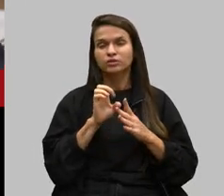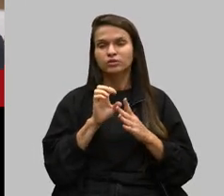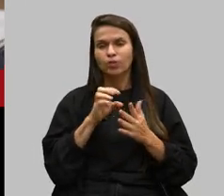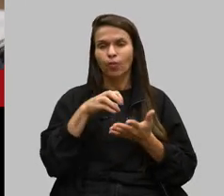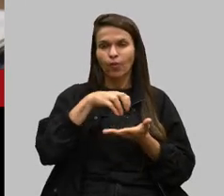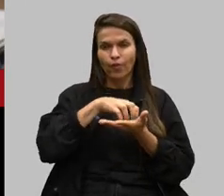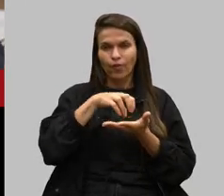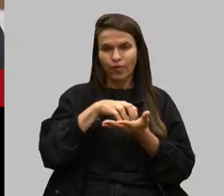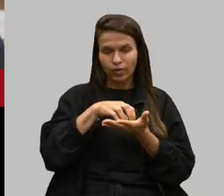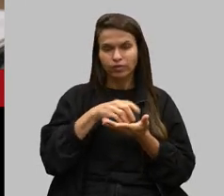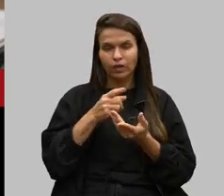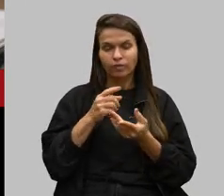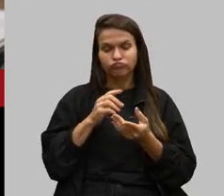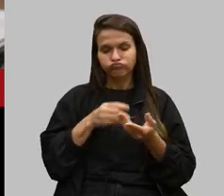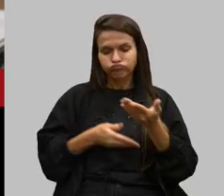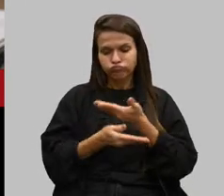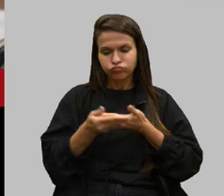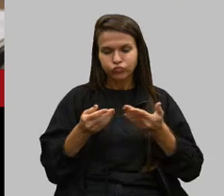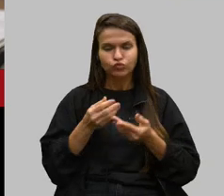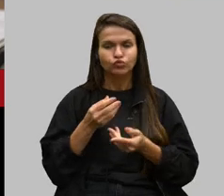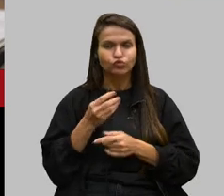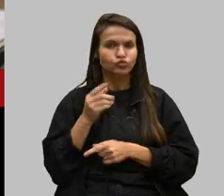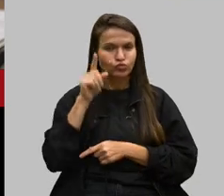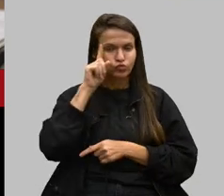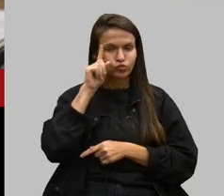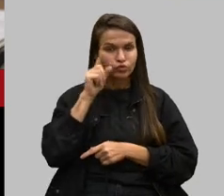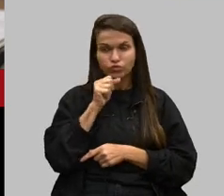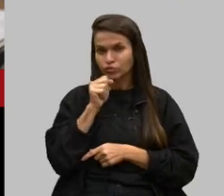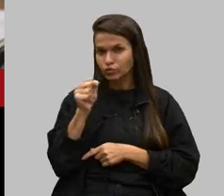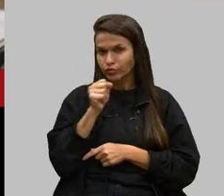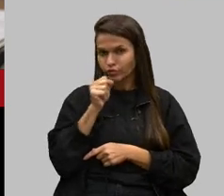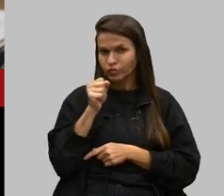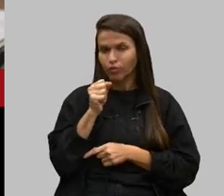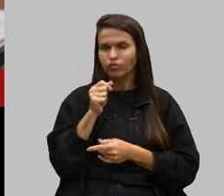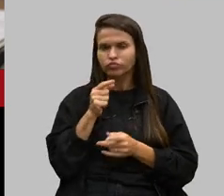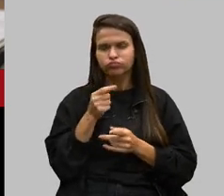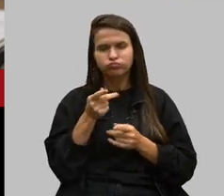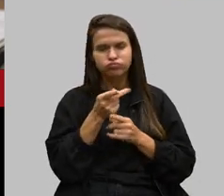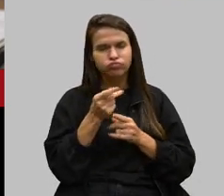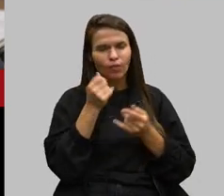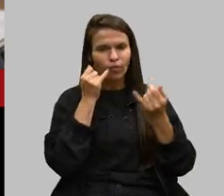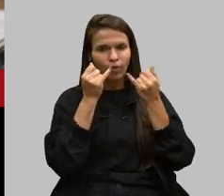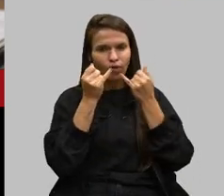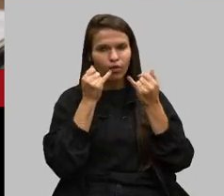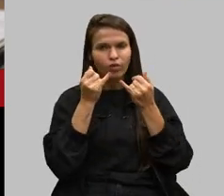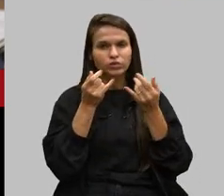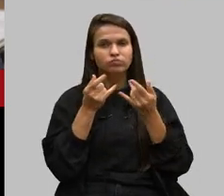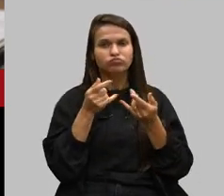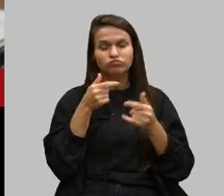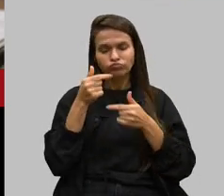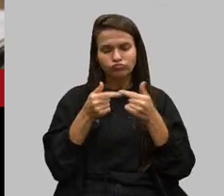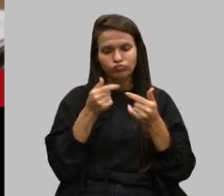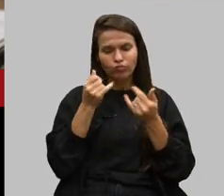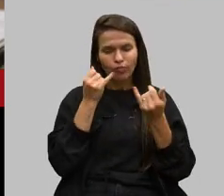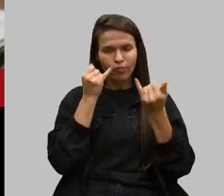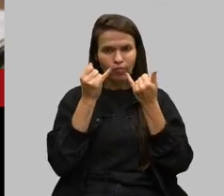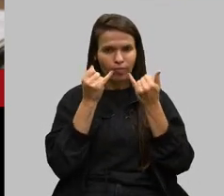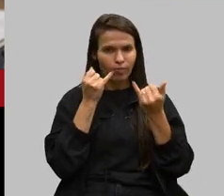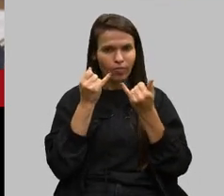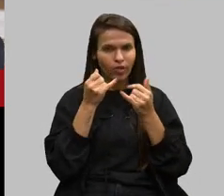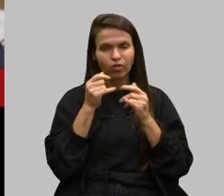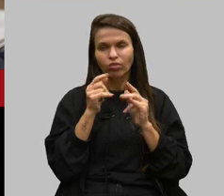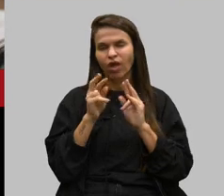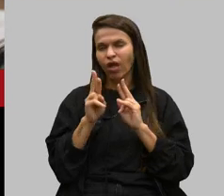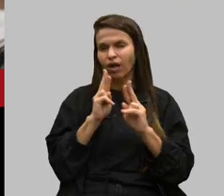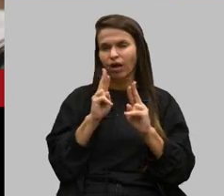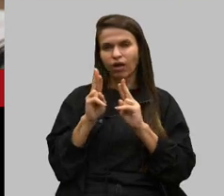o dia a dia do jornalismo então a gente foi atrás de uma informação e Trabalhou jornalisticamente essa informação ela não tem nada com relação a